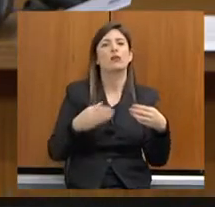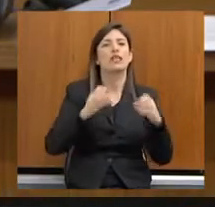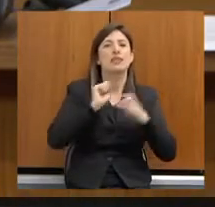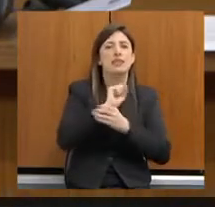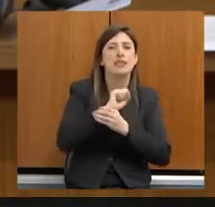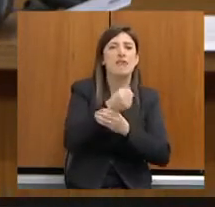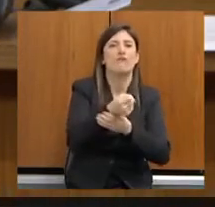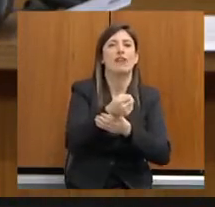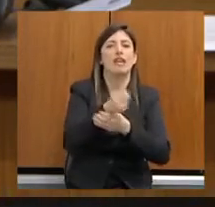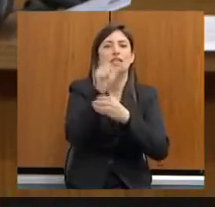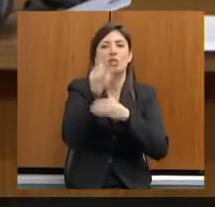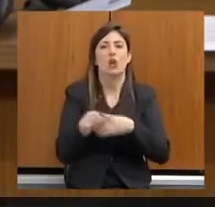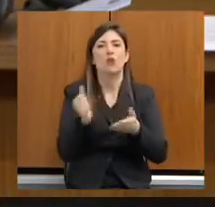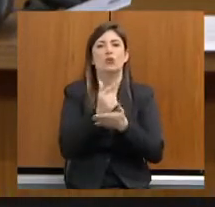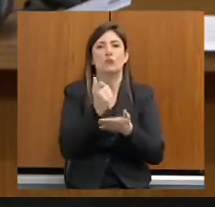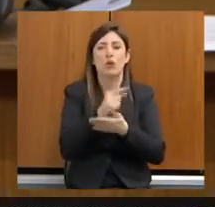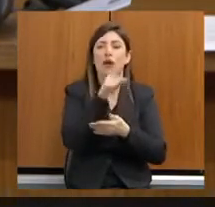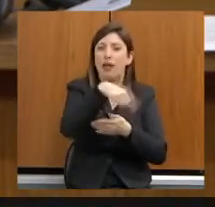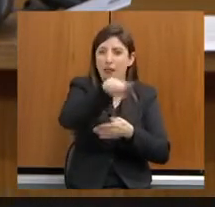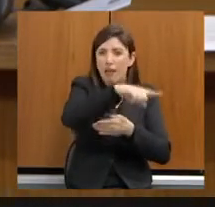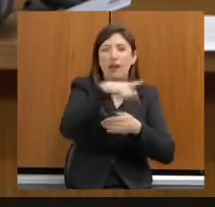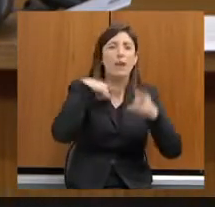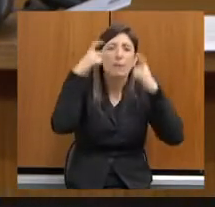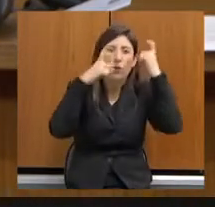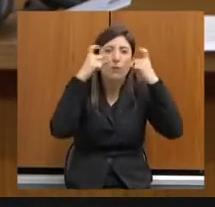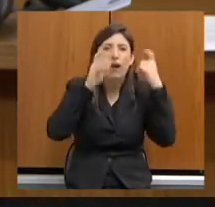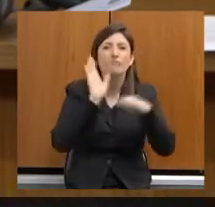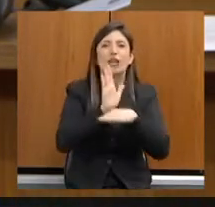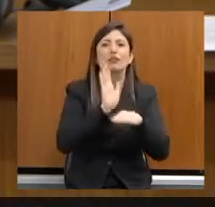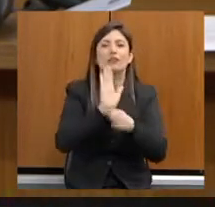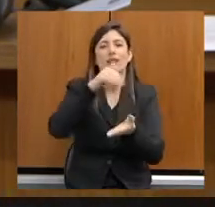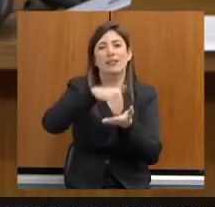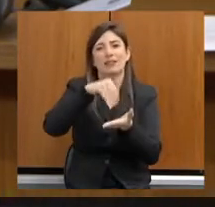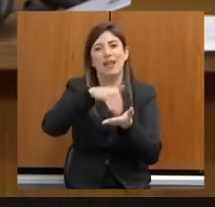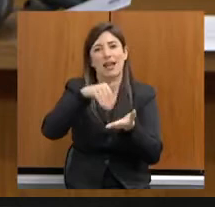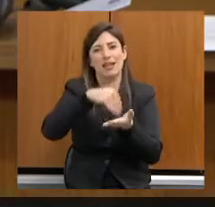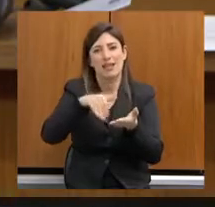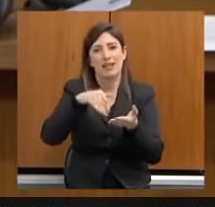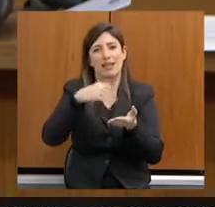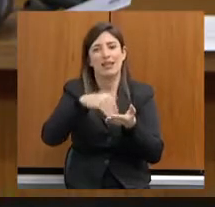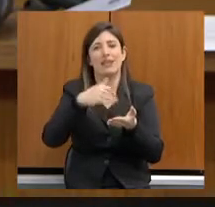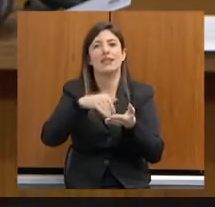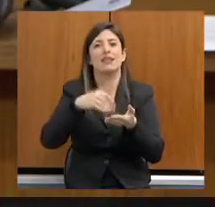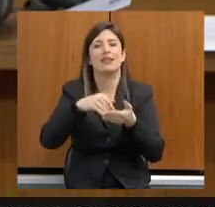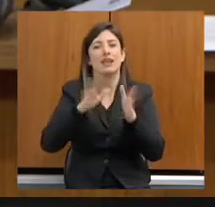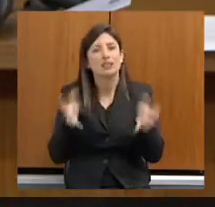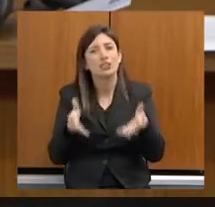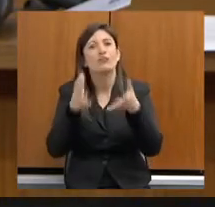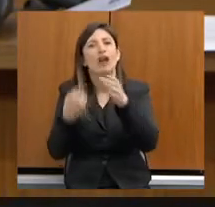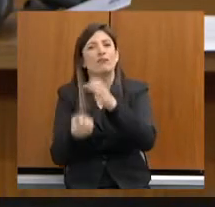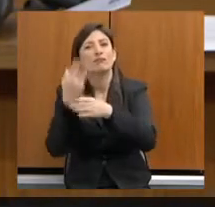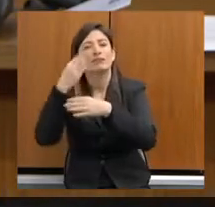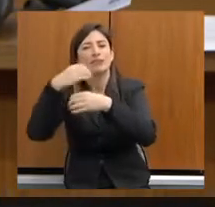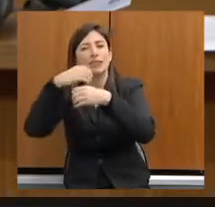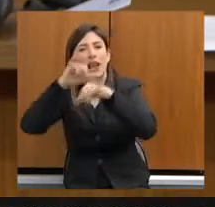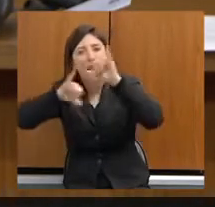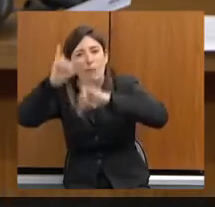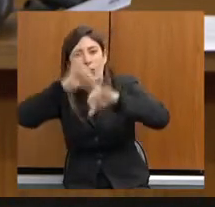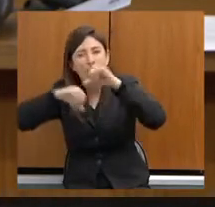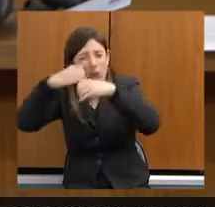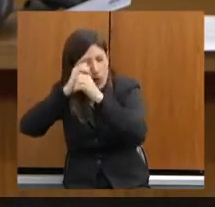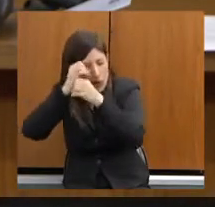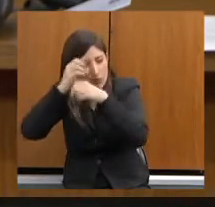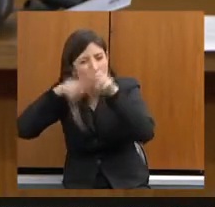preocupados em e ajudar a secretaria com esses laboratórios de análises porque se também entenda que estão ações